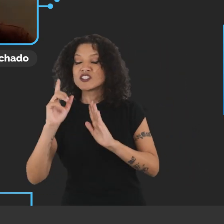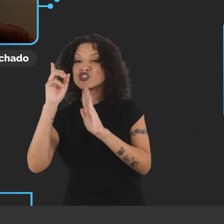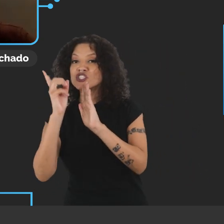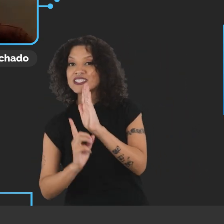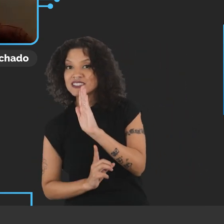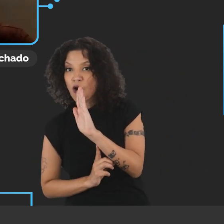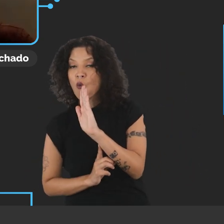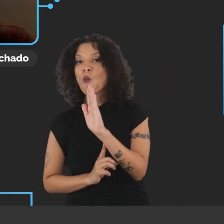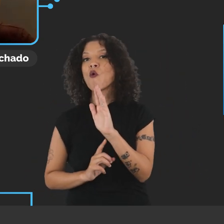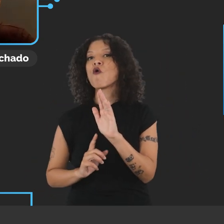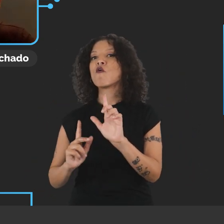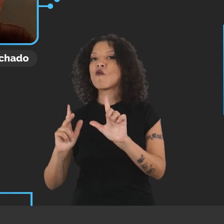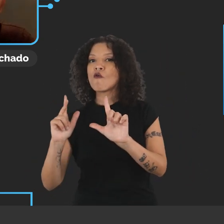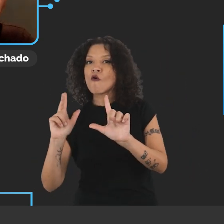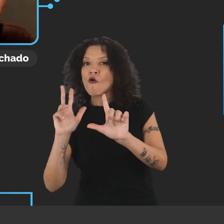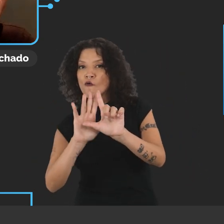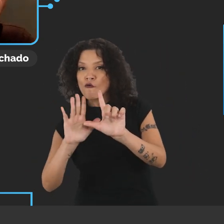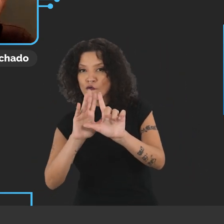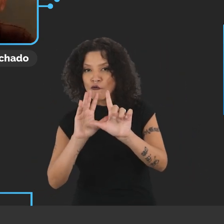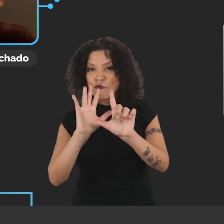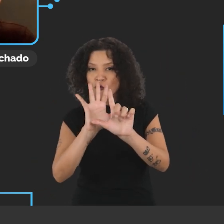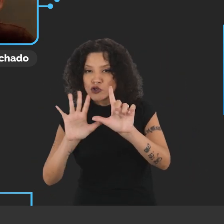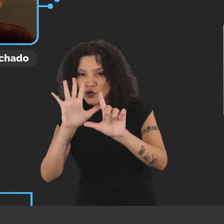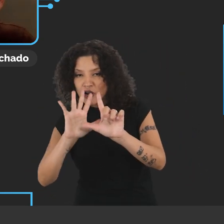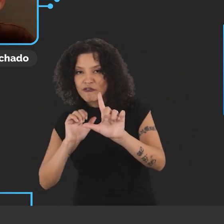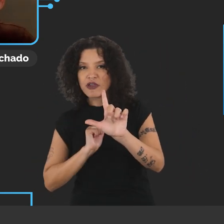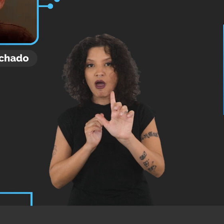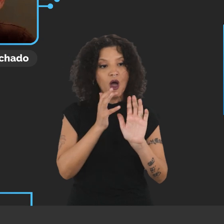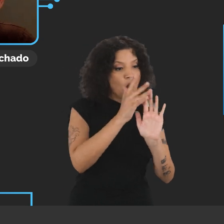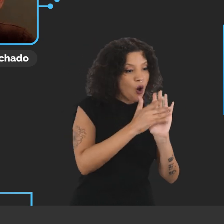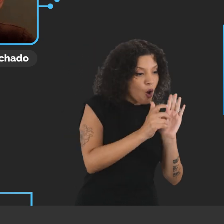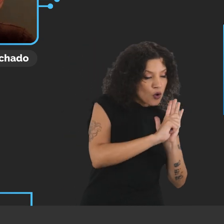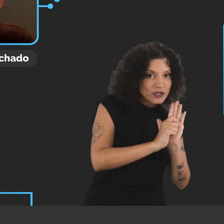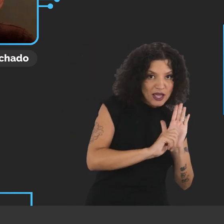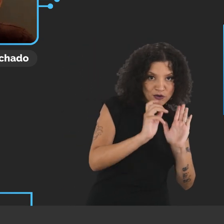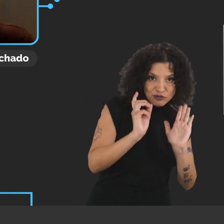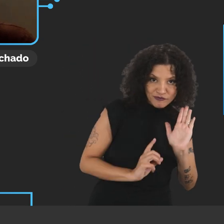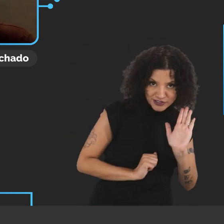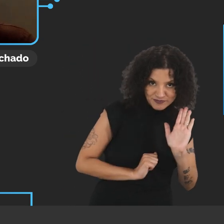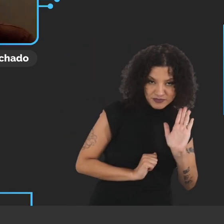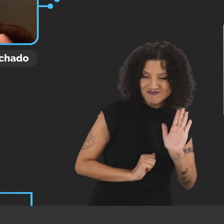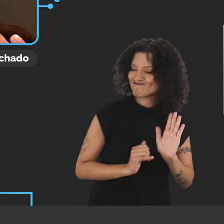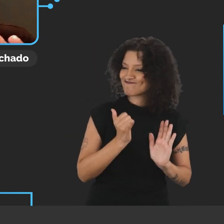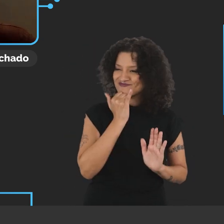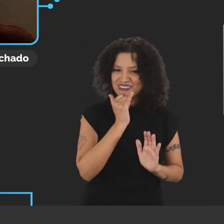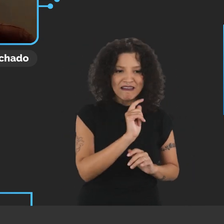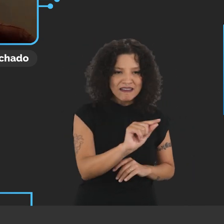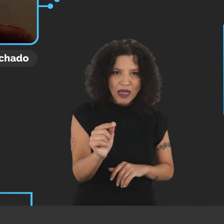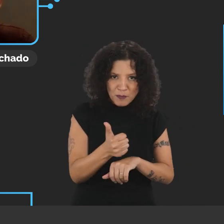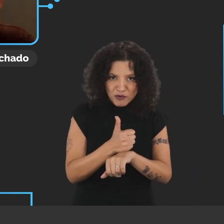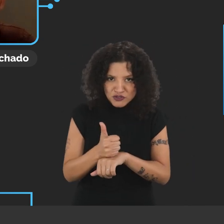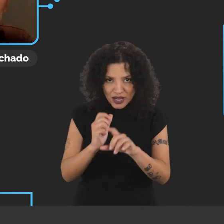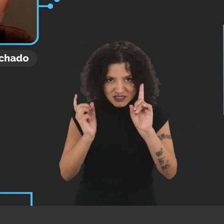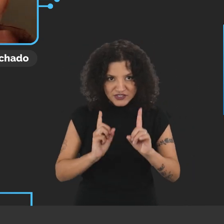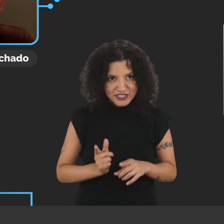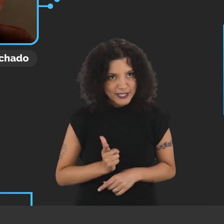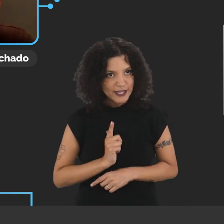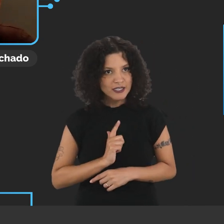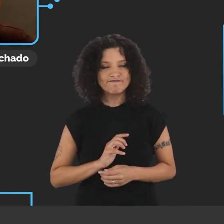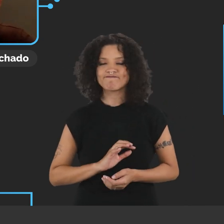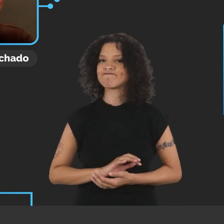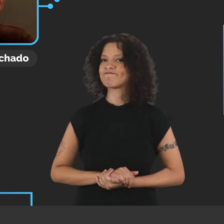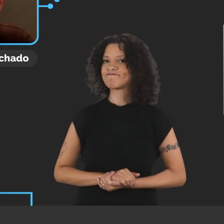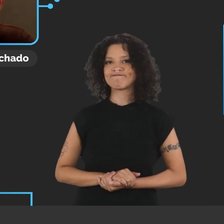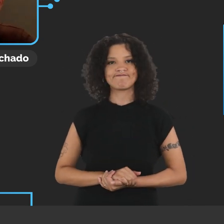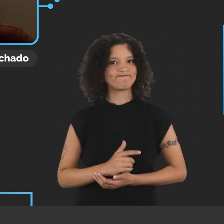a produção, né? O roteiro. As pessoas com deficiência estão absolutamente ausentes